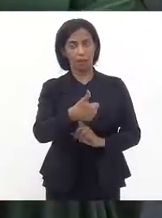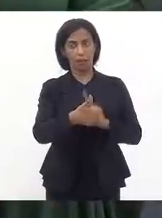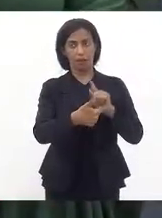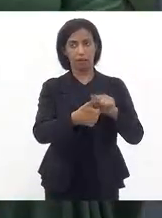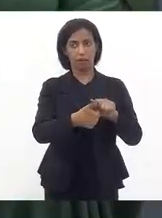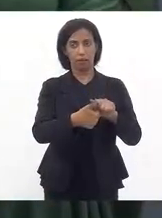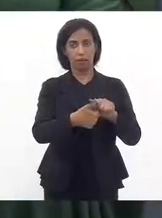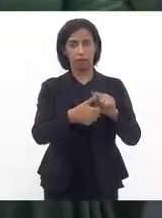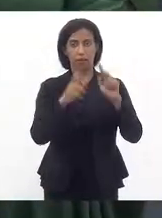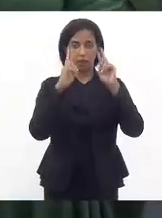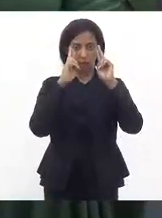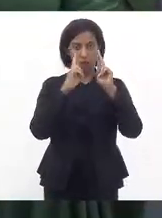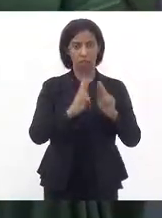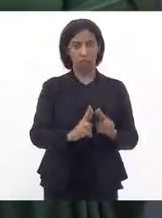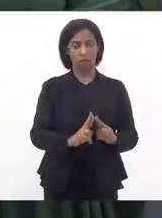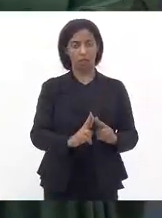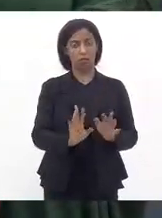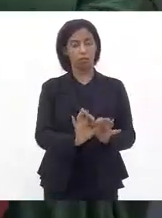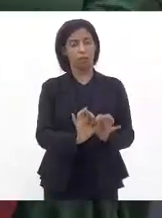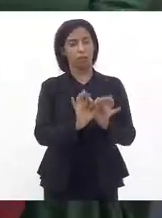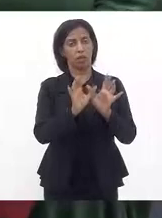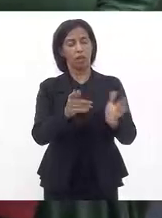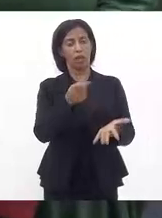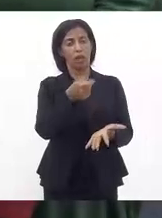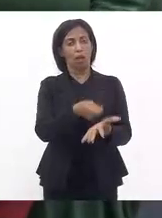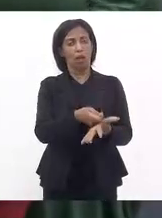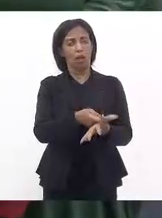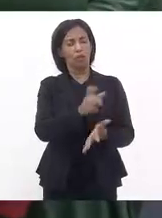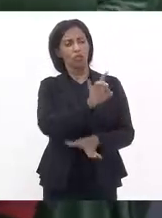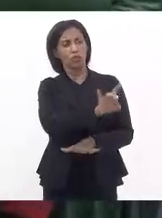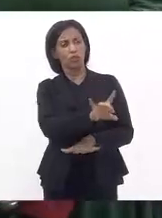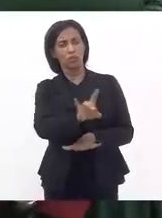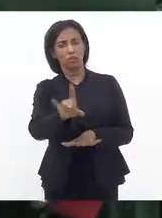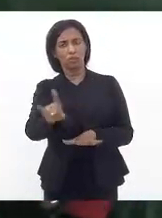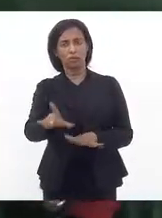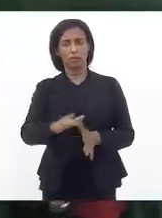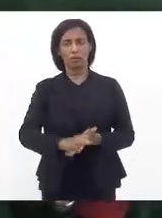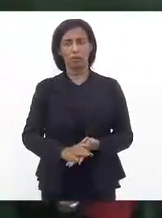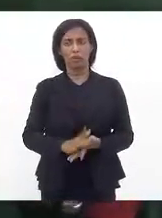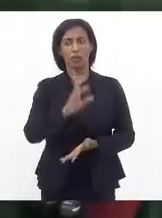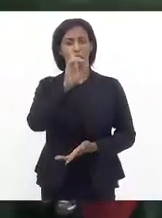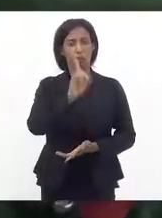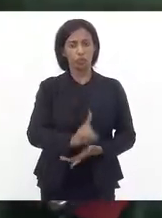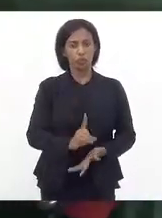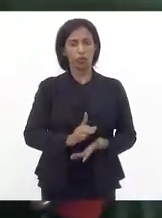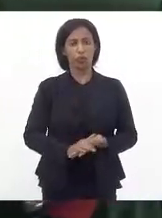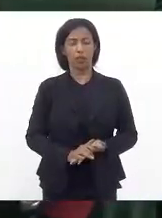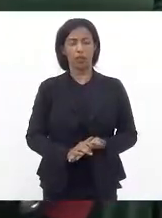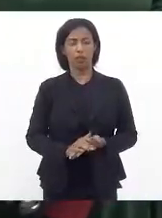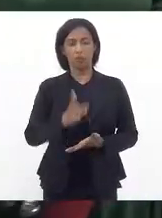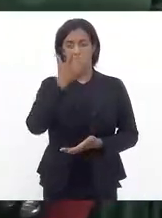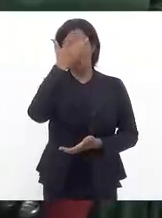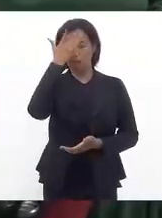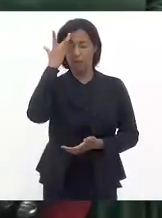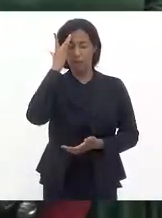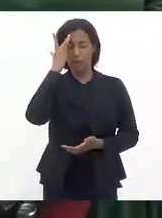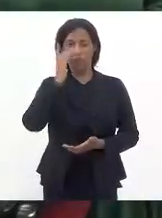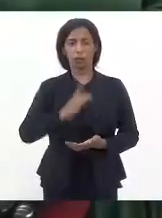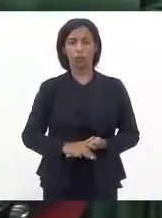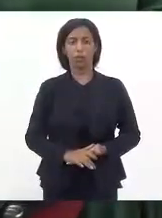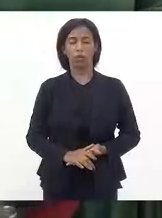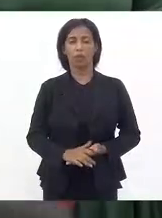que respeita às liberdades e garantias individuais e o direito é da pessoa